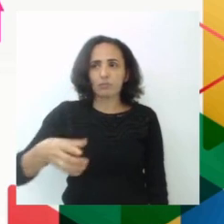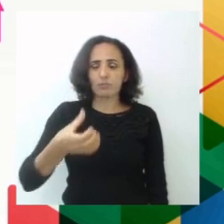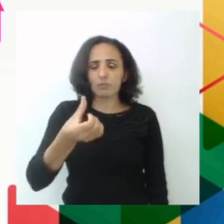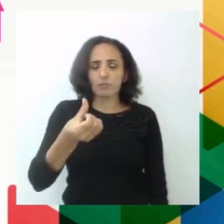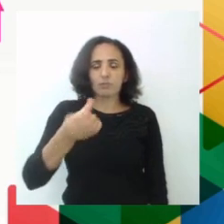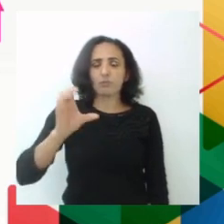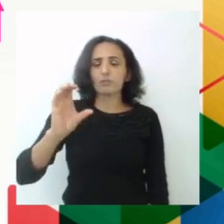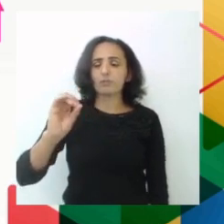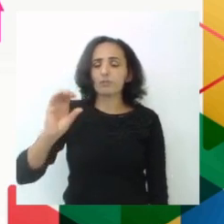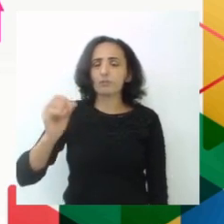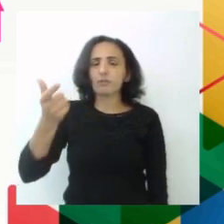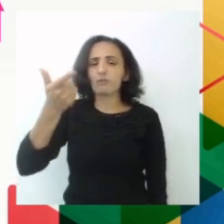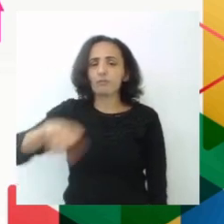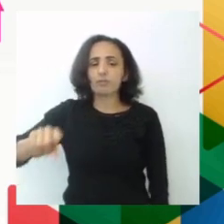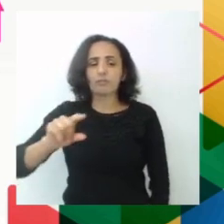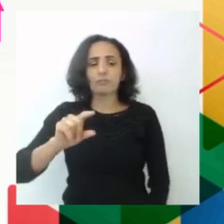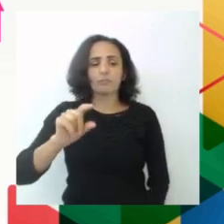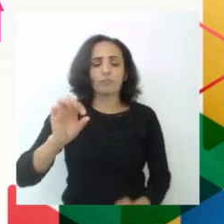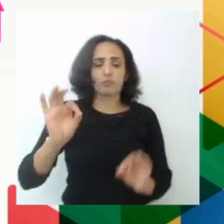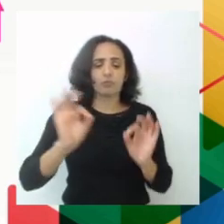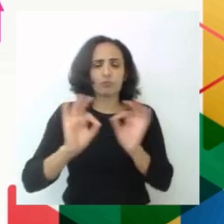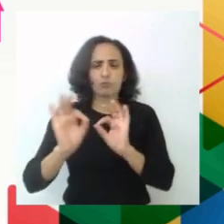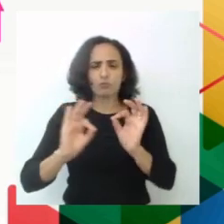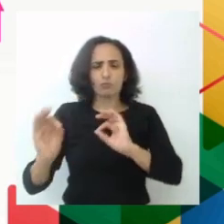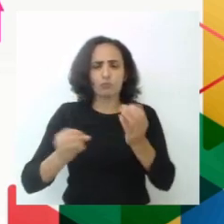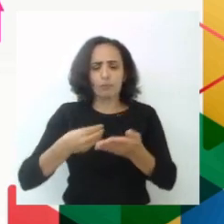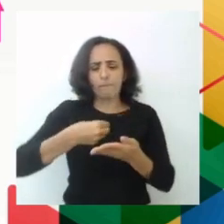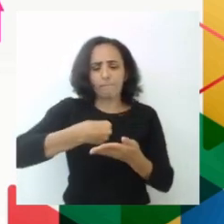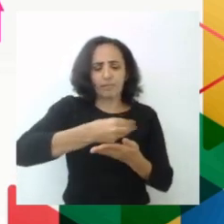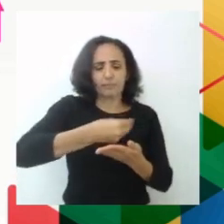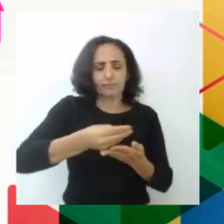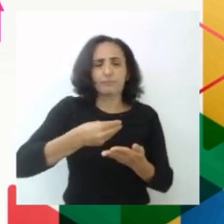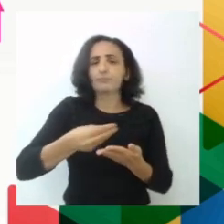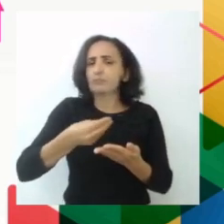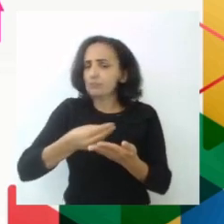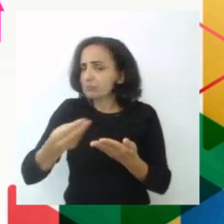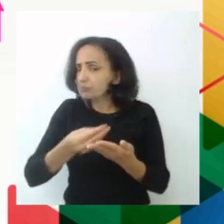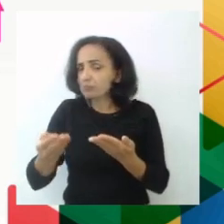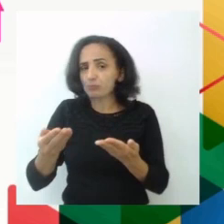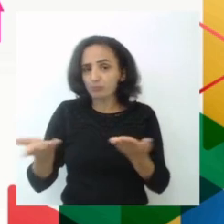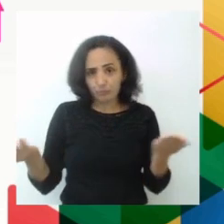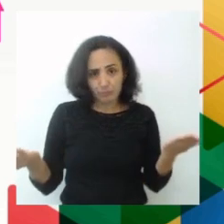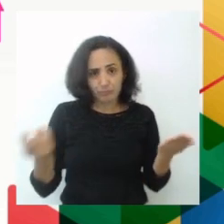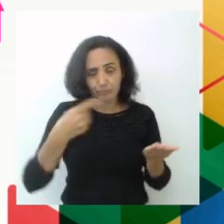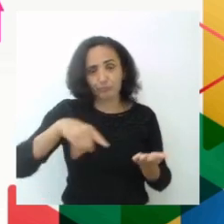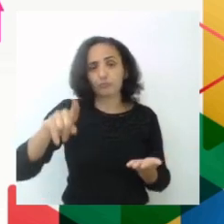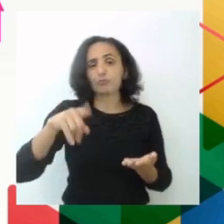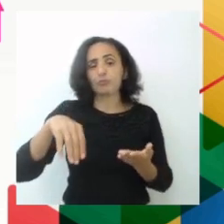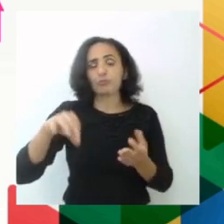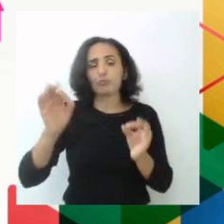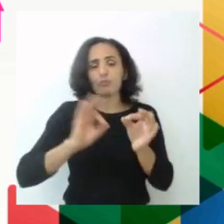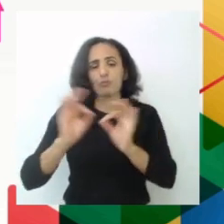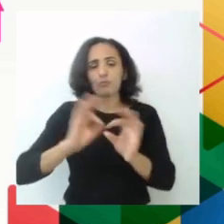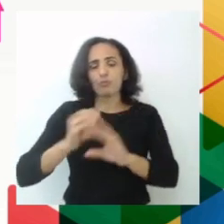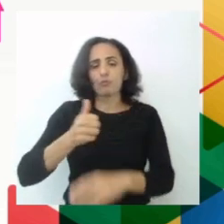132.600 possibilidades de retirar 3 cartas de um baralho sem reposição. Então você vai formar